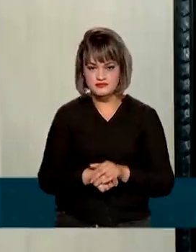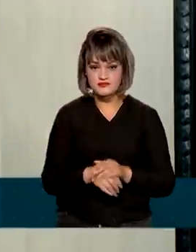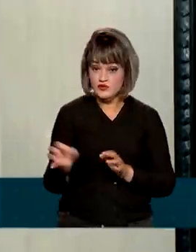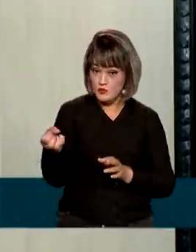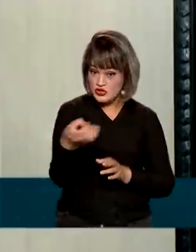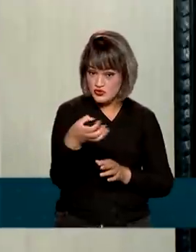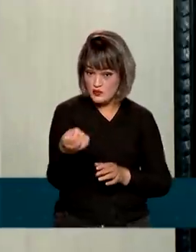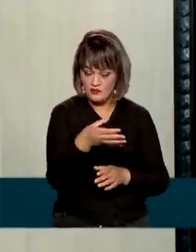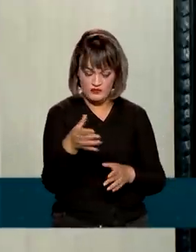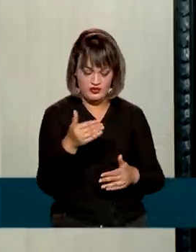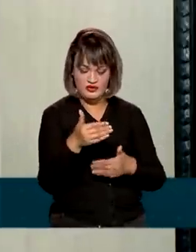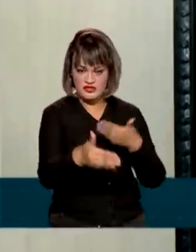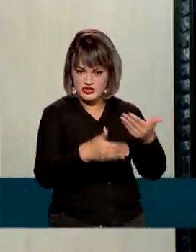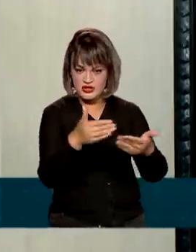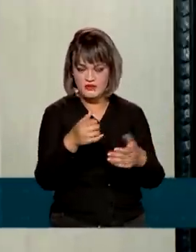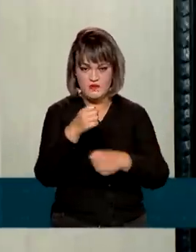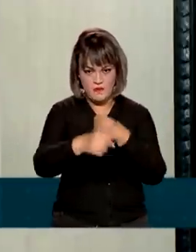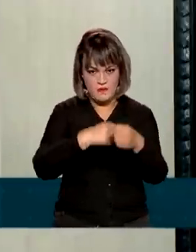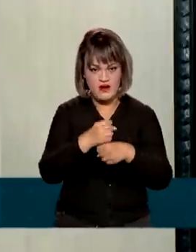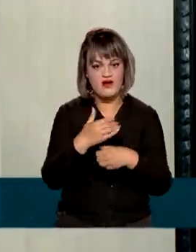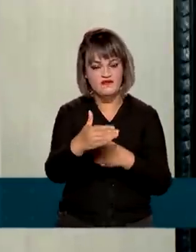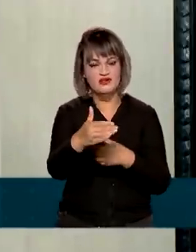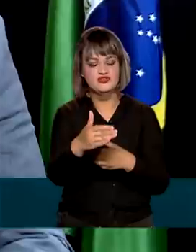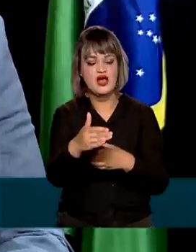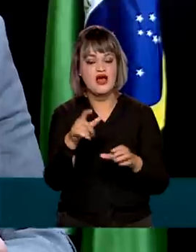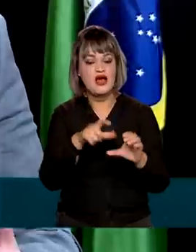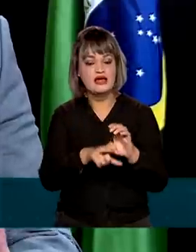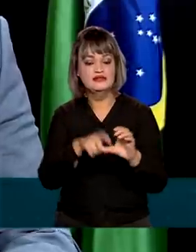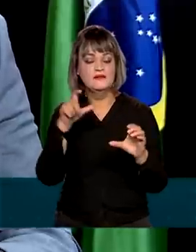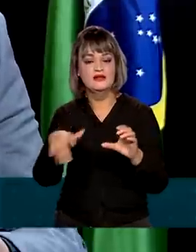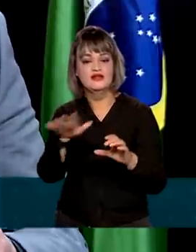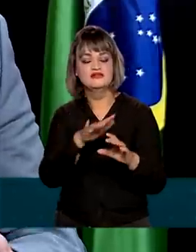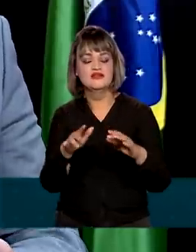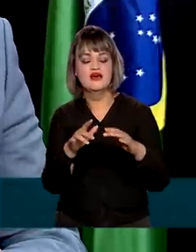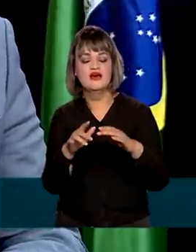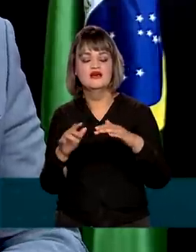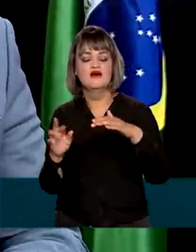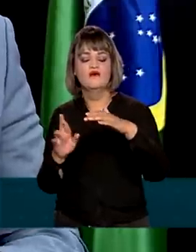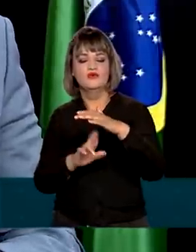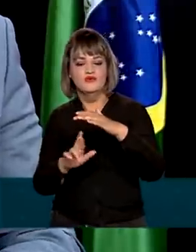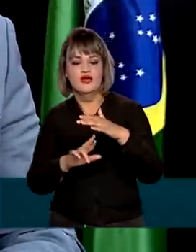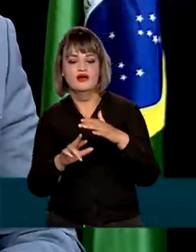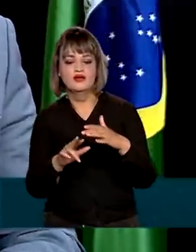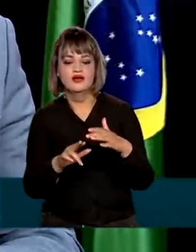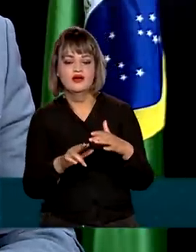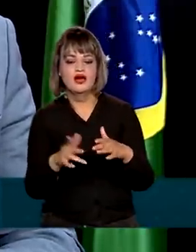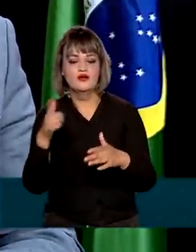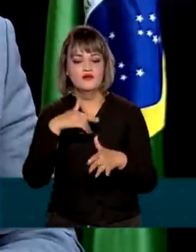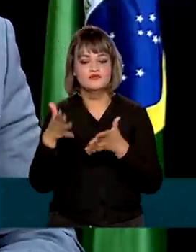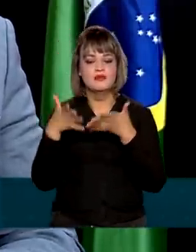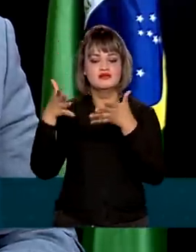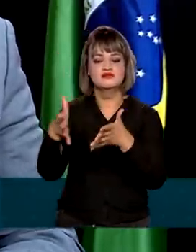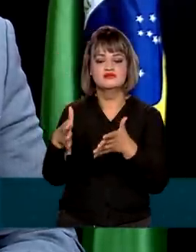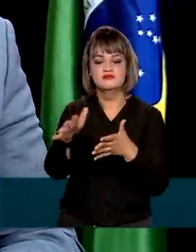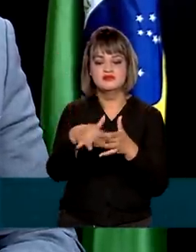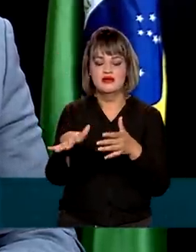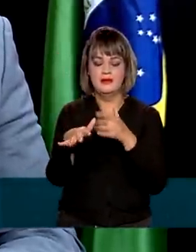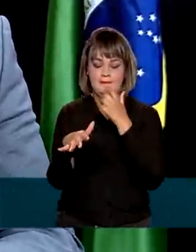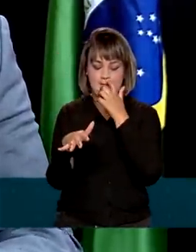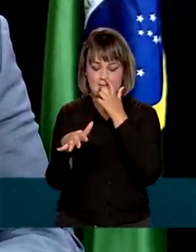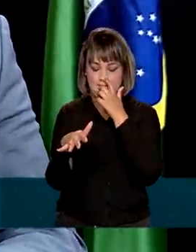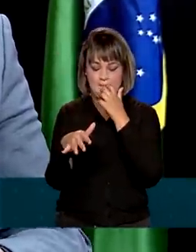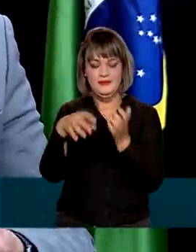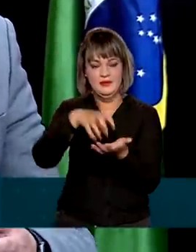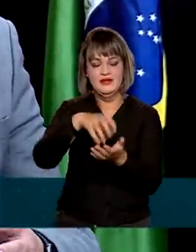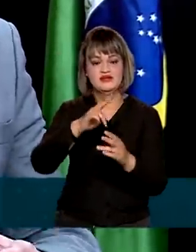entrar em operação nos próximos anos a dependência do modo rodoviário diminui a gente deve ter uma participação do nosso rodoviário na matriz